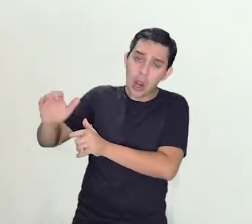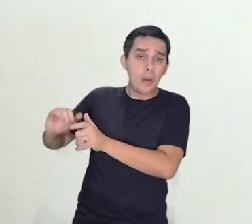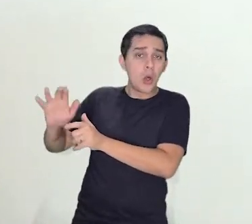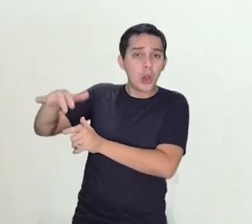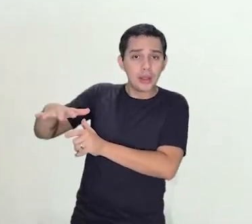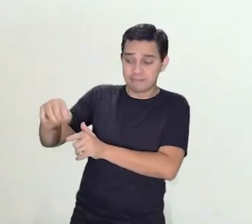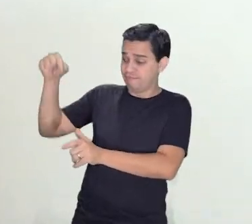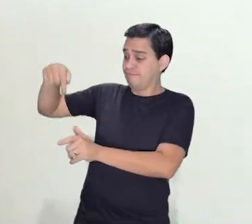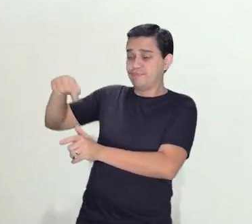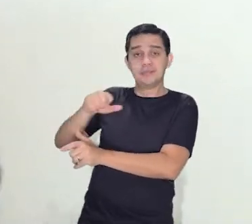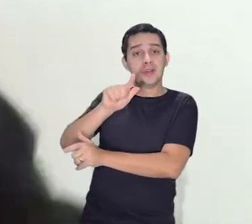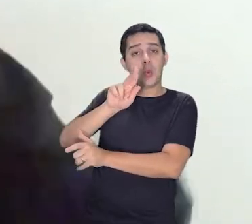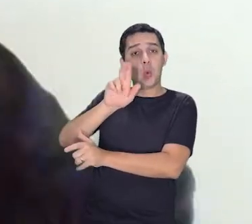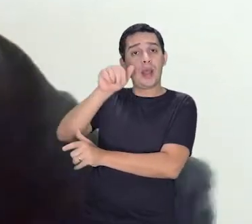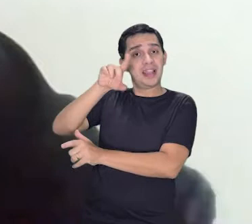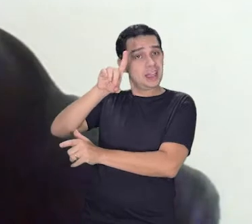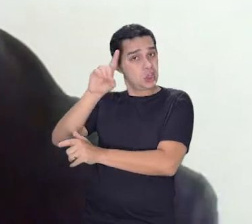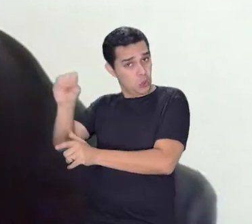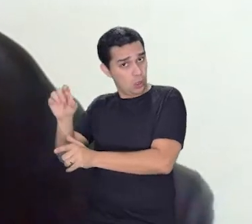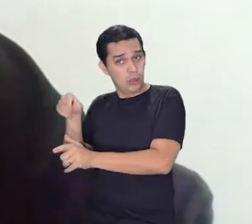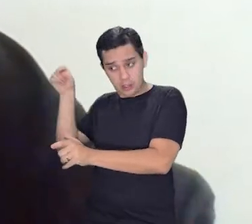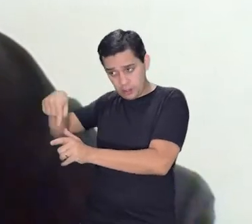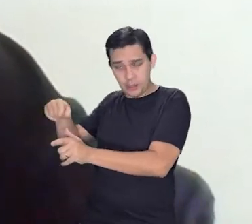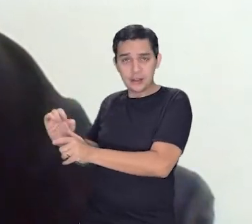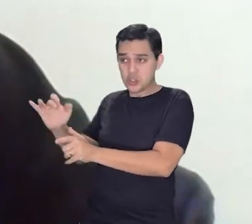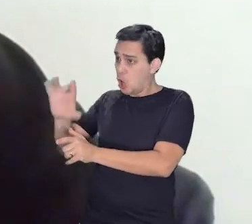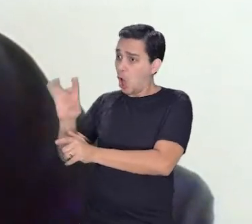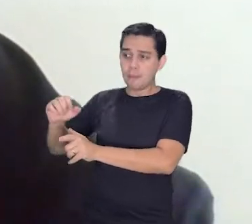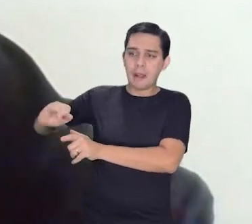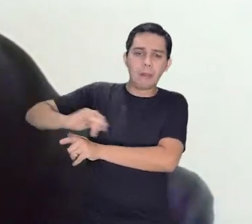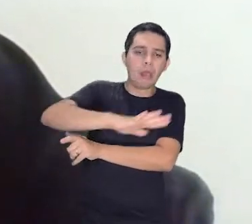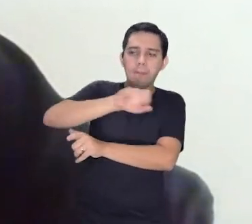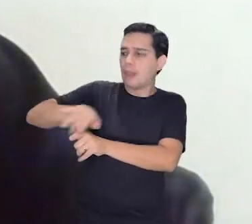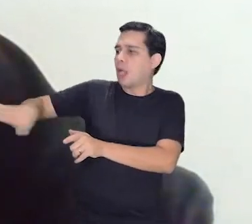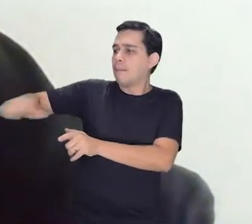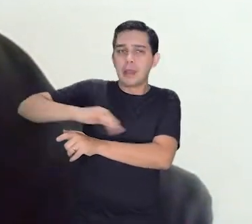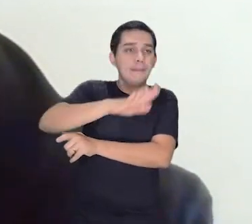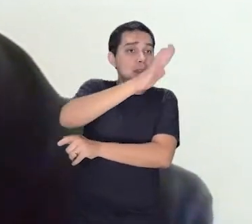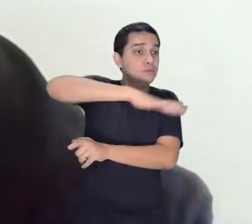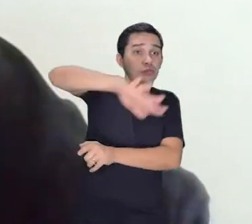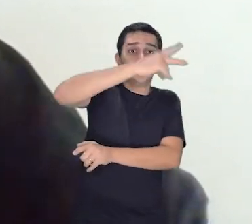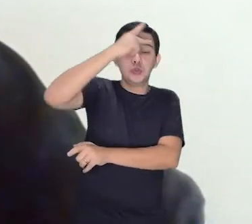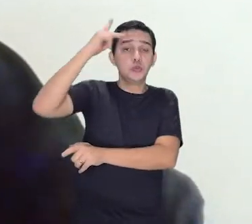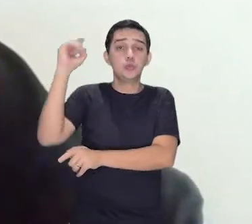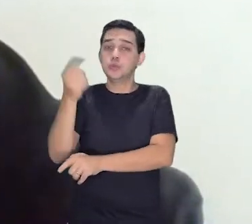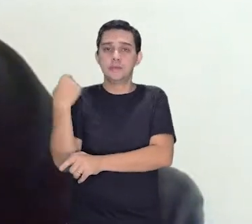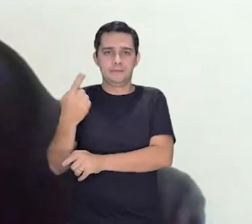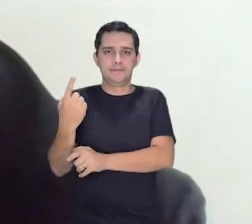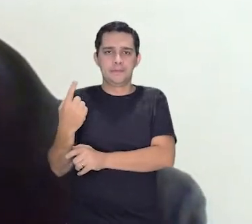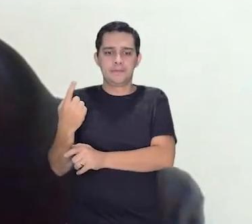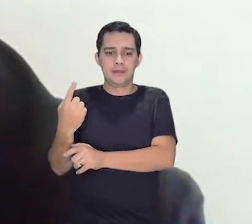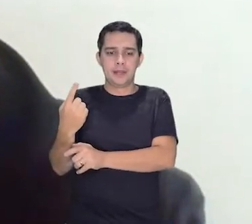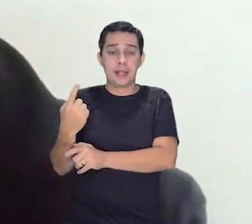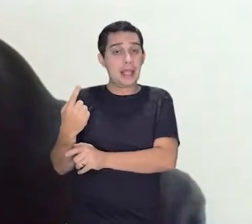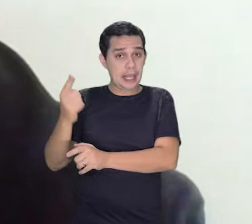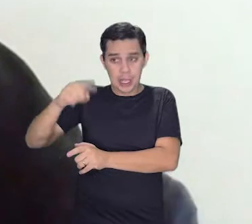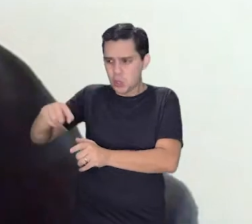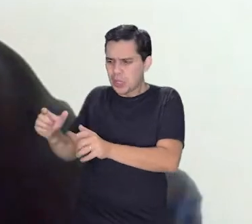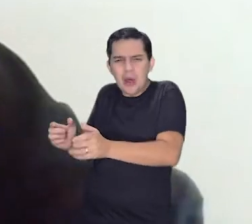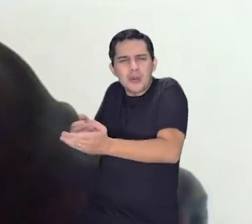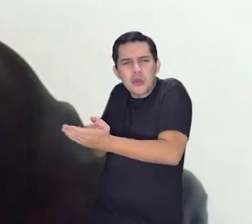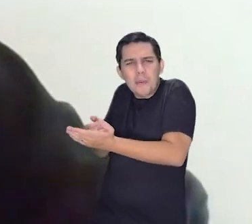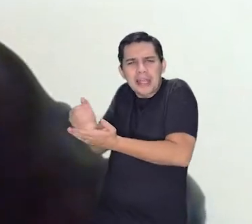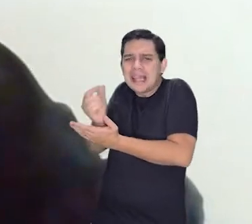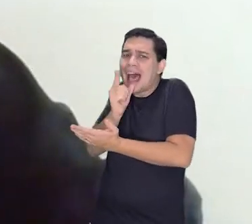Guandu. Vale ainda ressaltar que os mananciais do sistema Guandu, eles